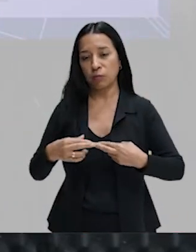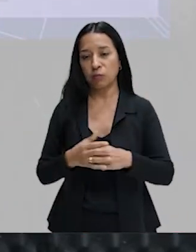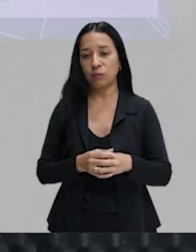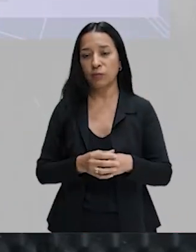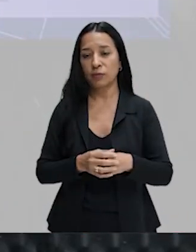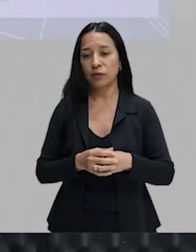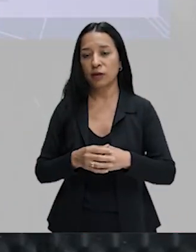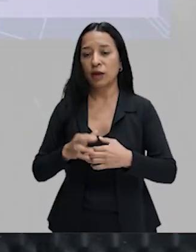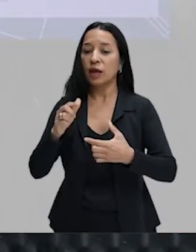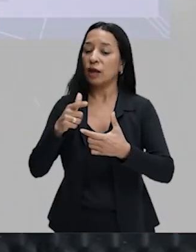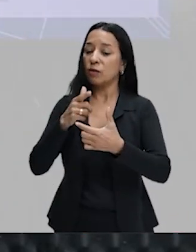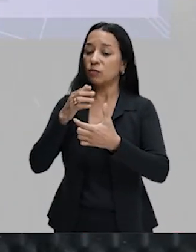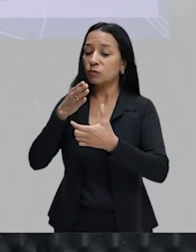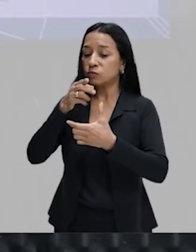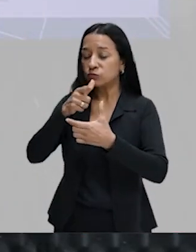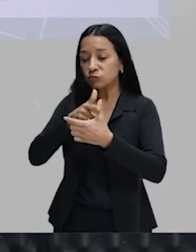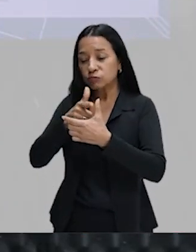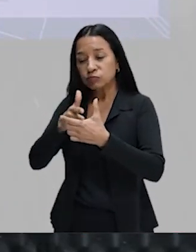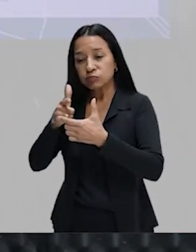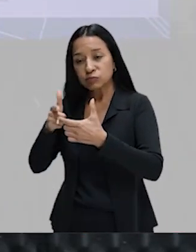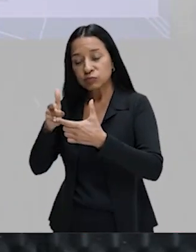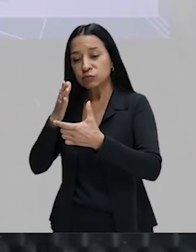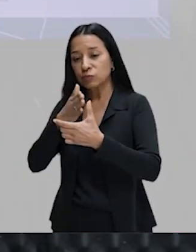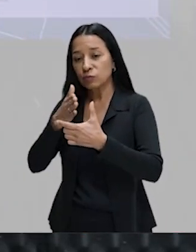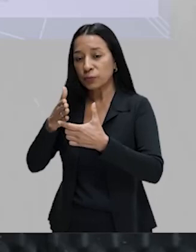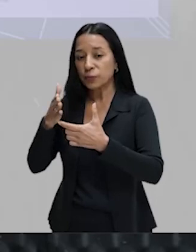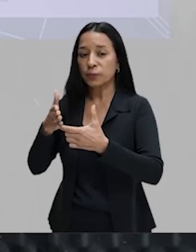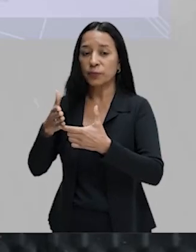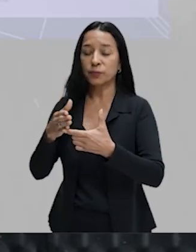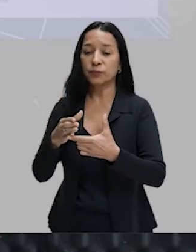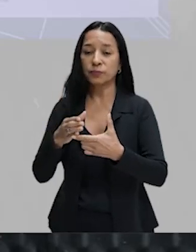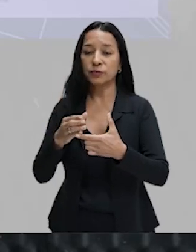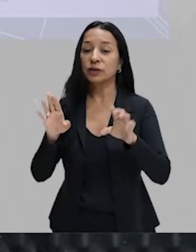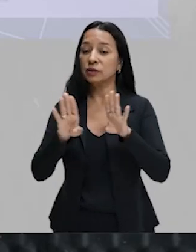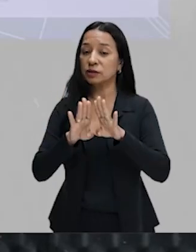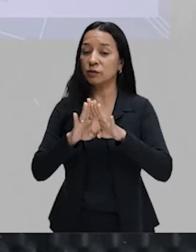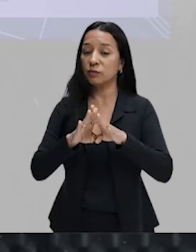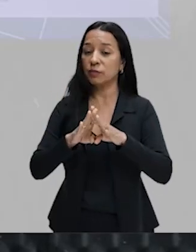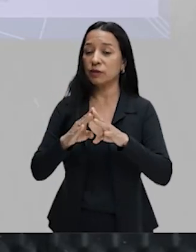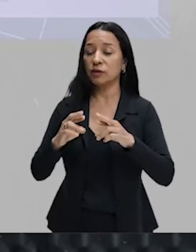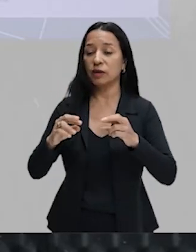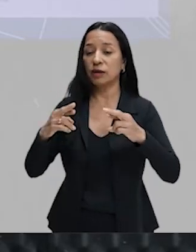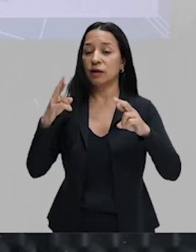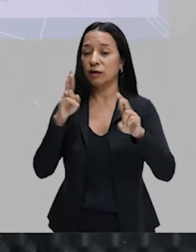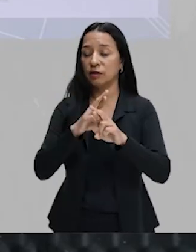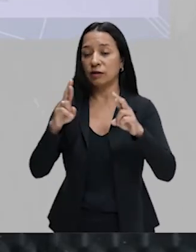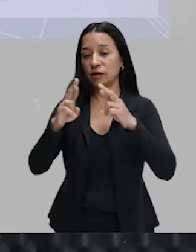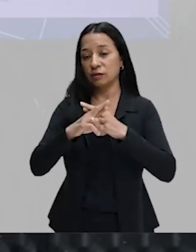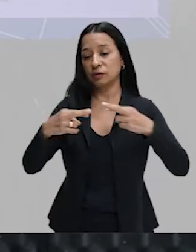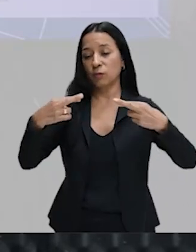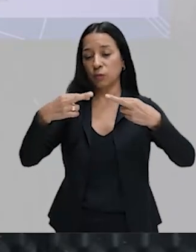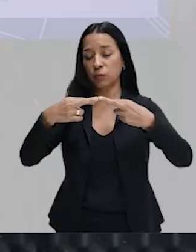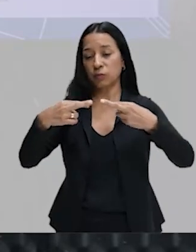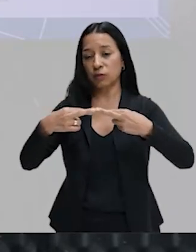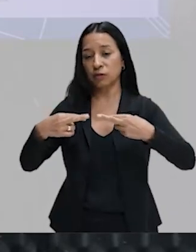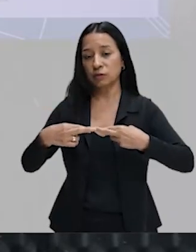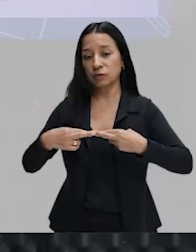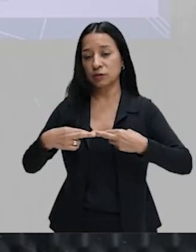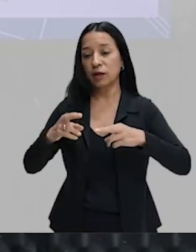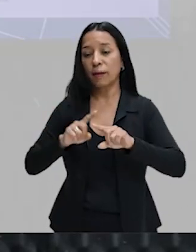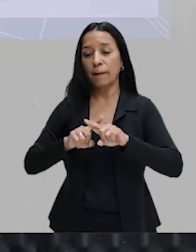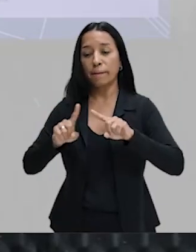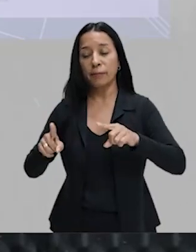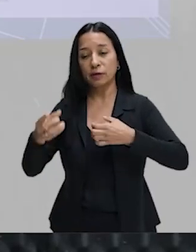relação à questão da rima, só que os parnasianos fazem essa retomada do clássico,